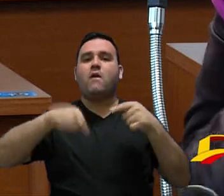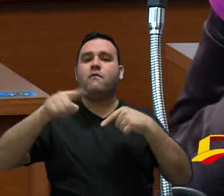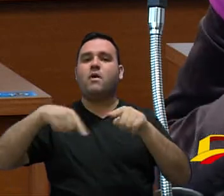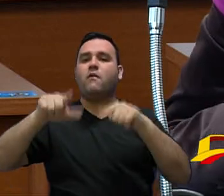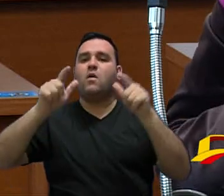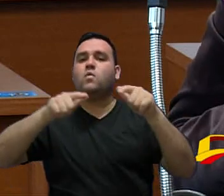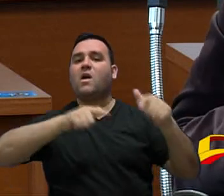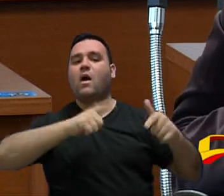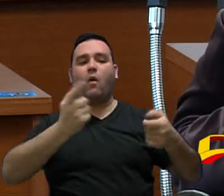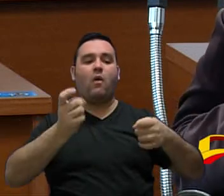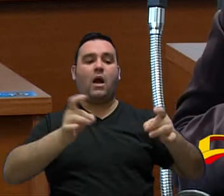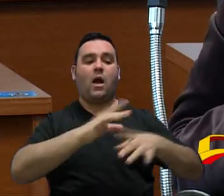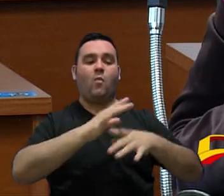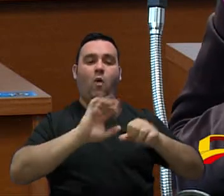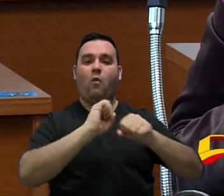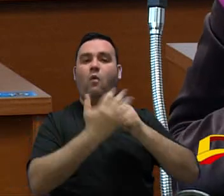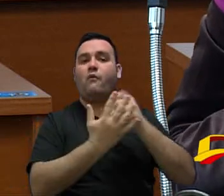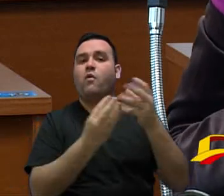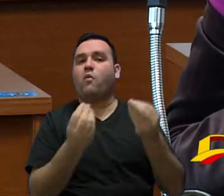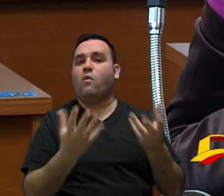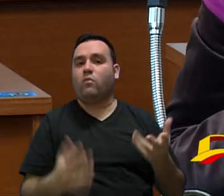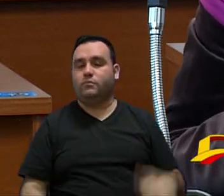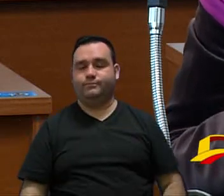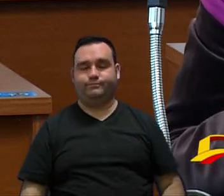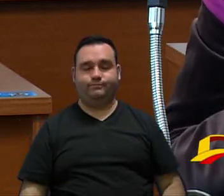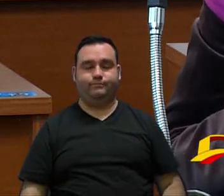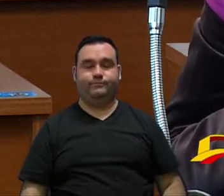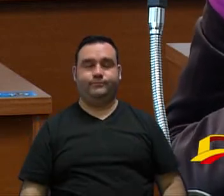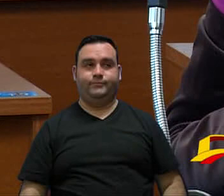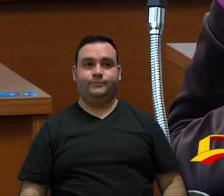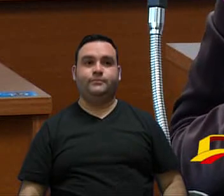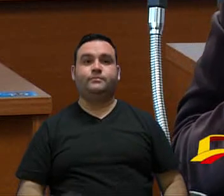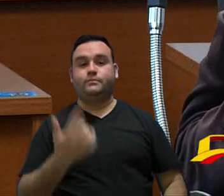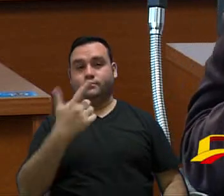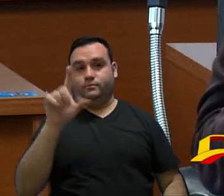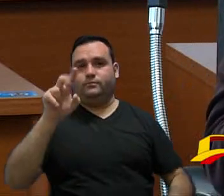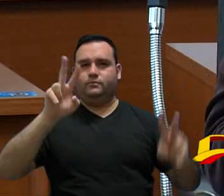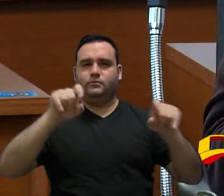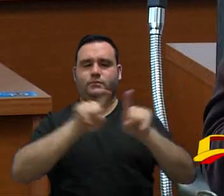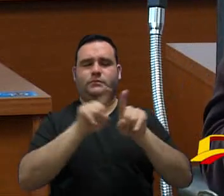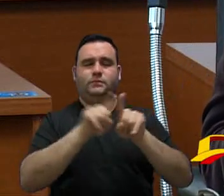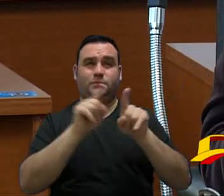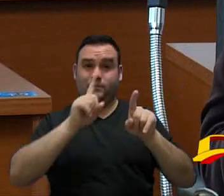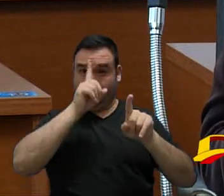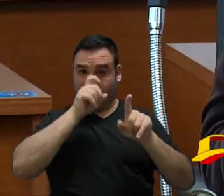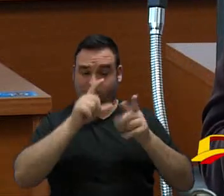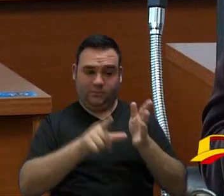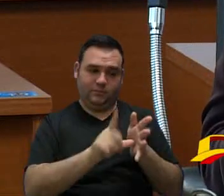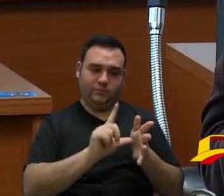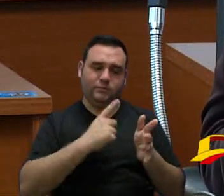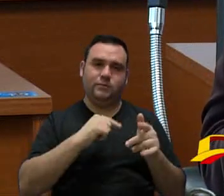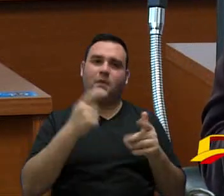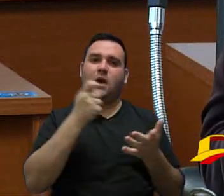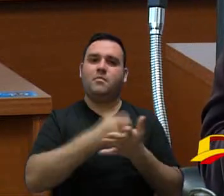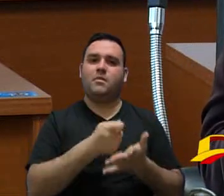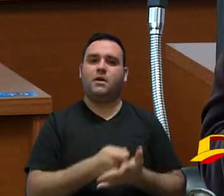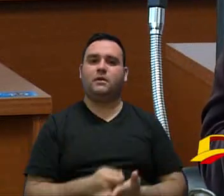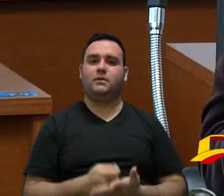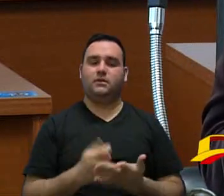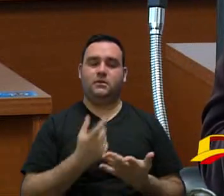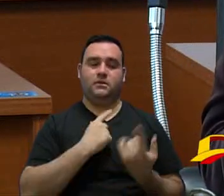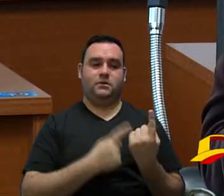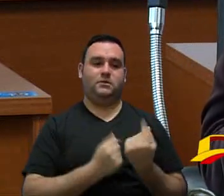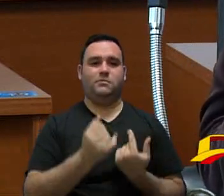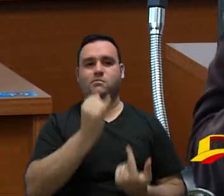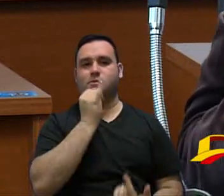onde elas irão bom e uma outra questão é com relação aqui o serviços pré-hospitalares valores pagos por